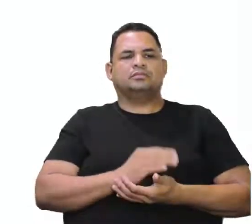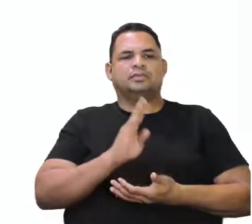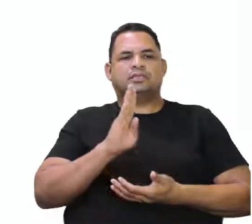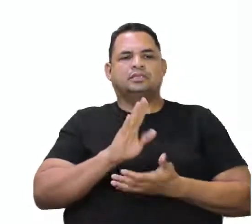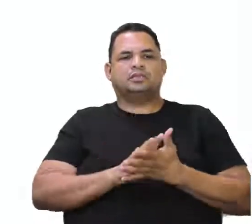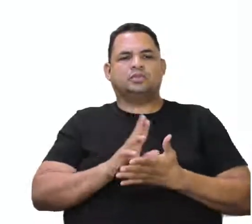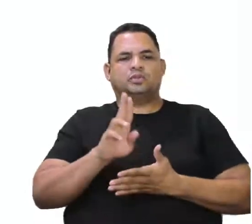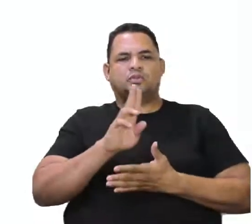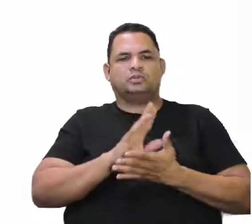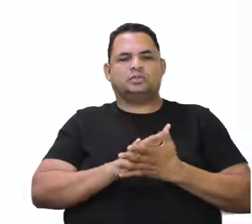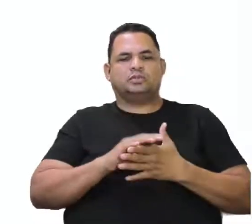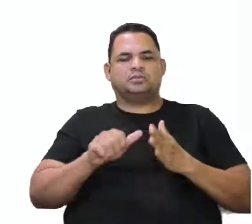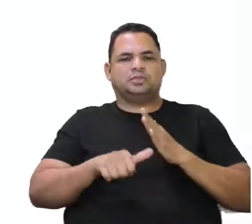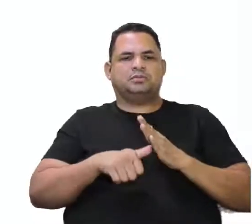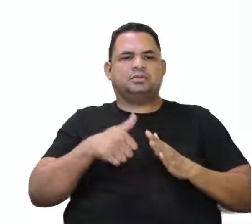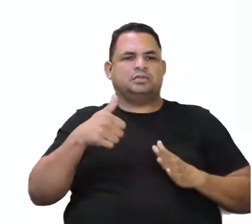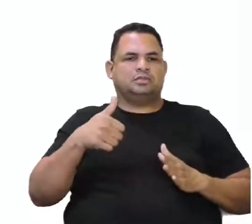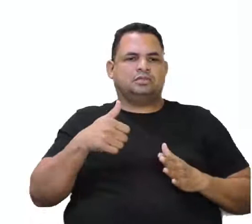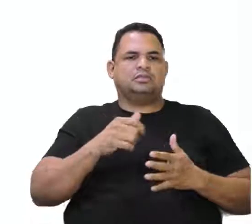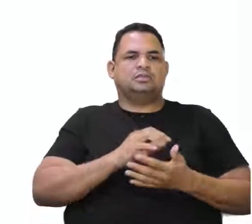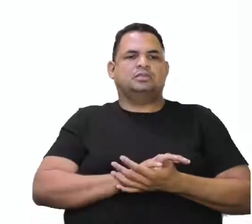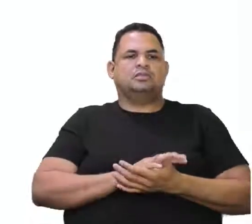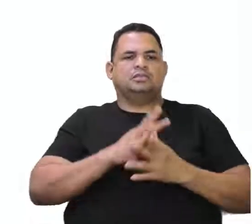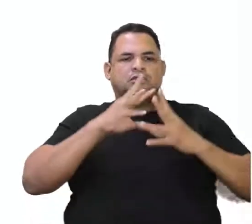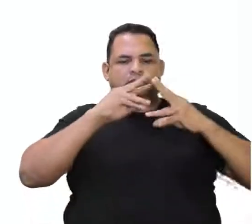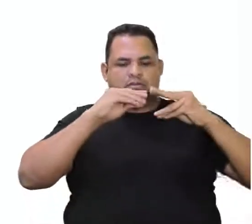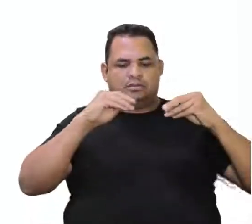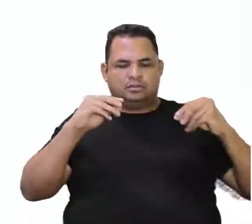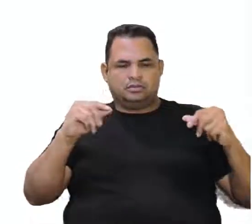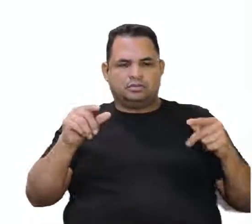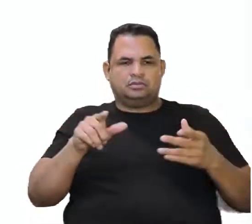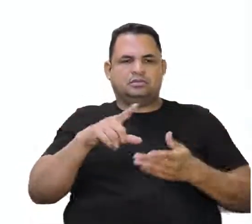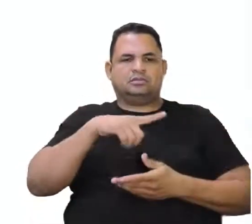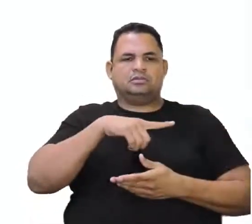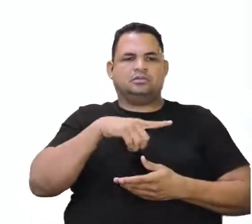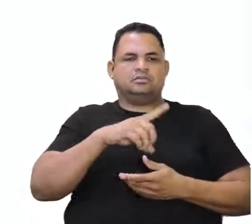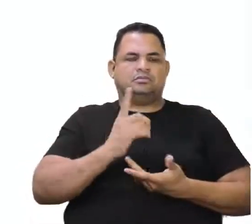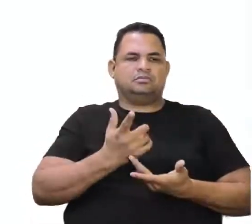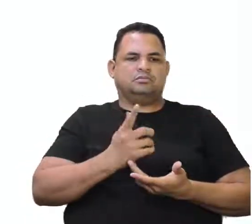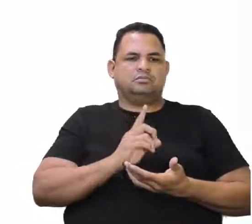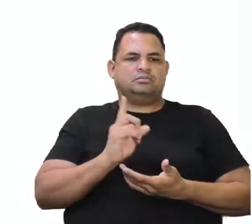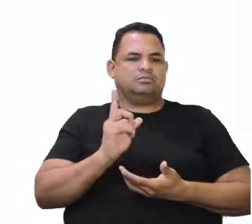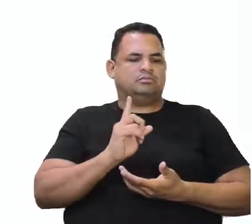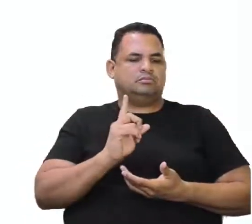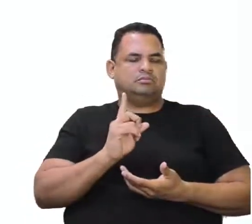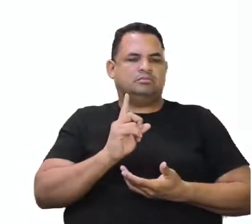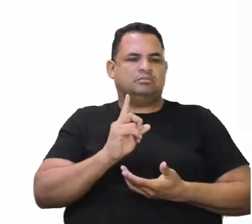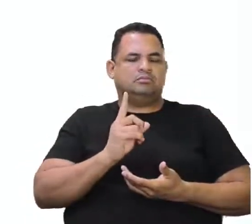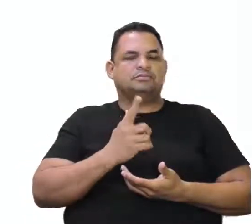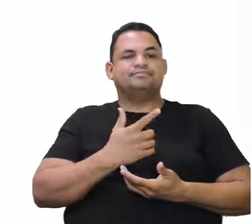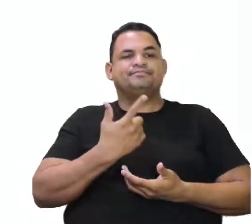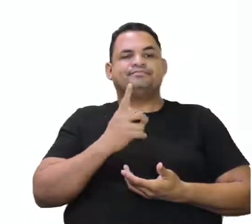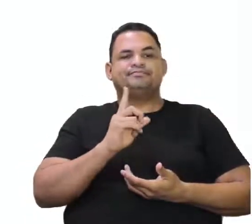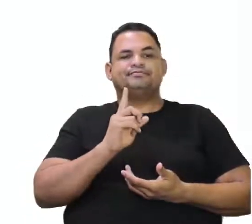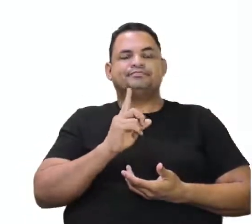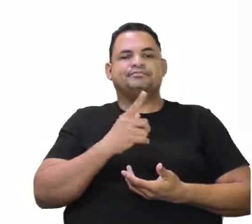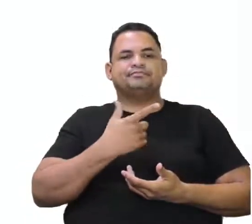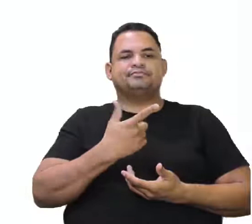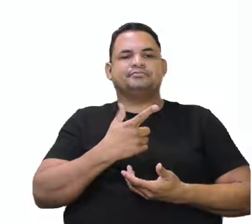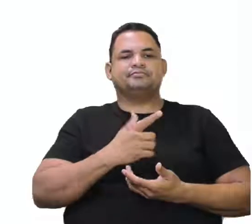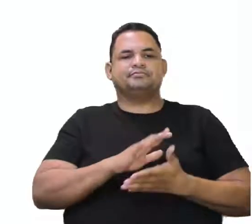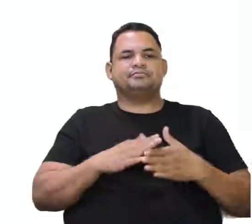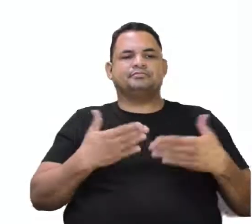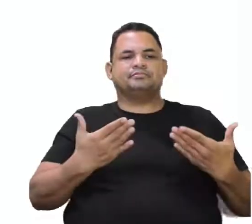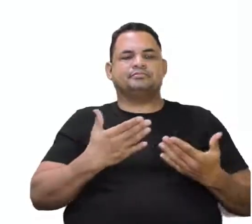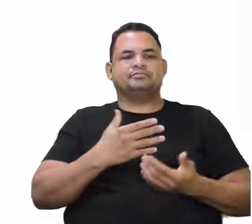B, consumidor primário, também nós tínhamos. Decompositores, nós não tínhamos. Aí na ilustração,